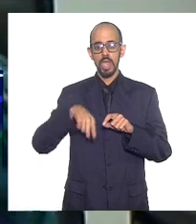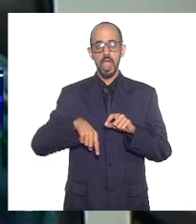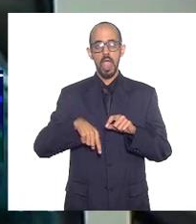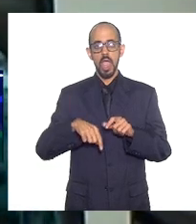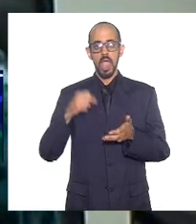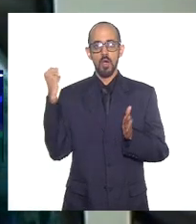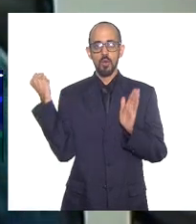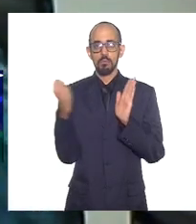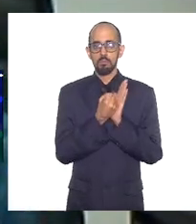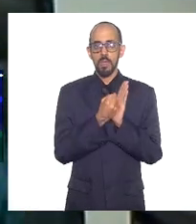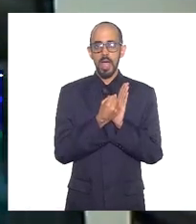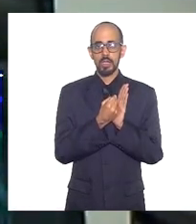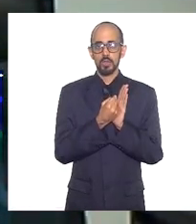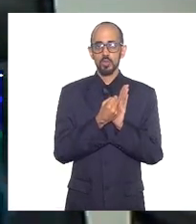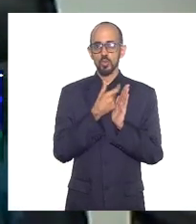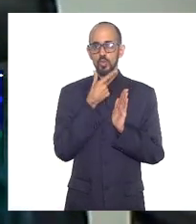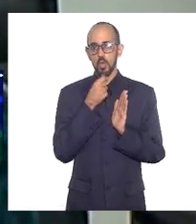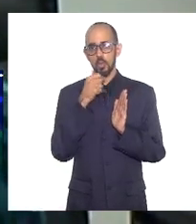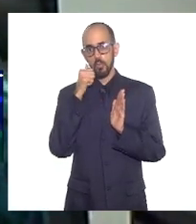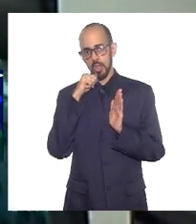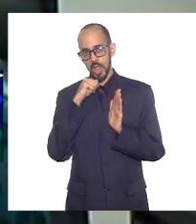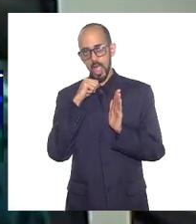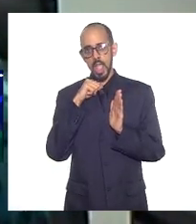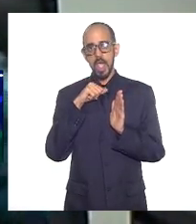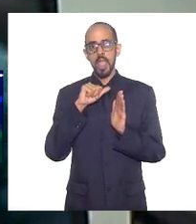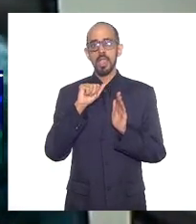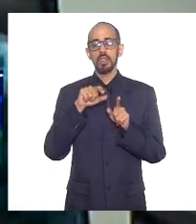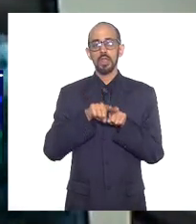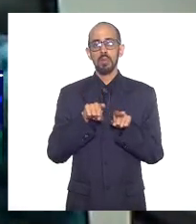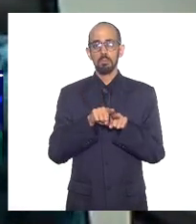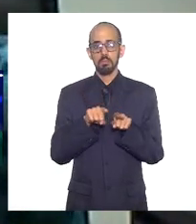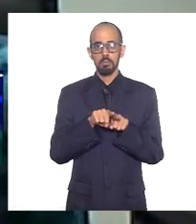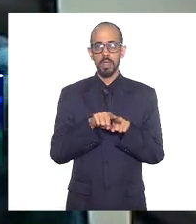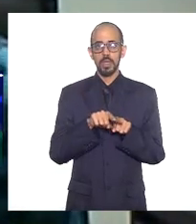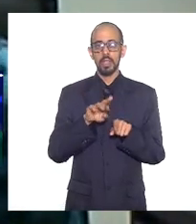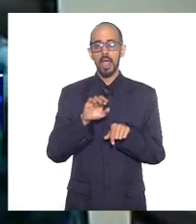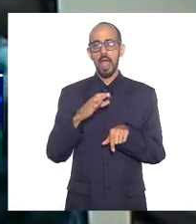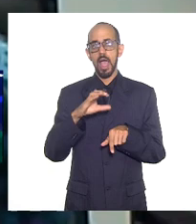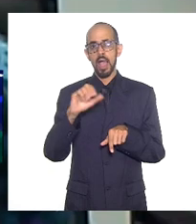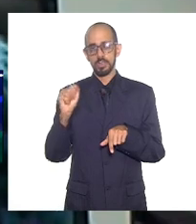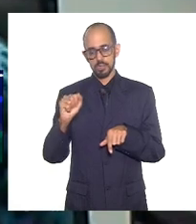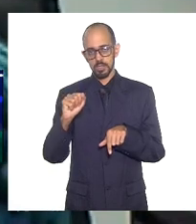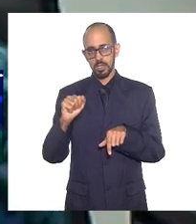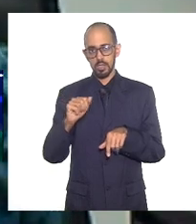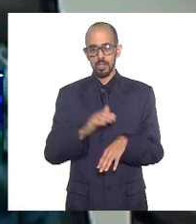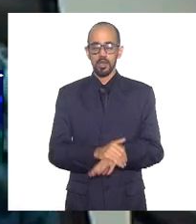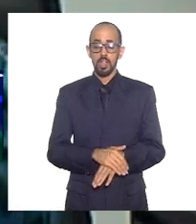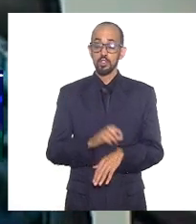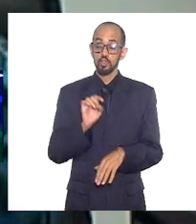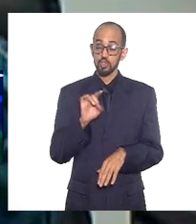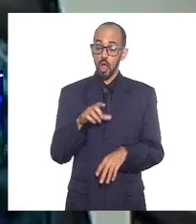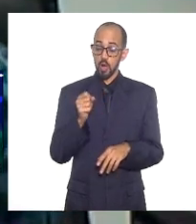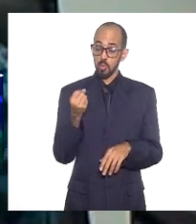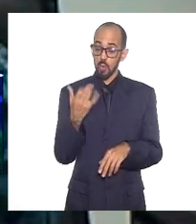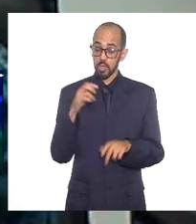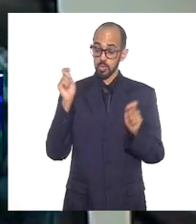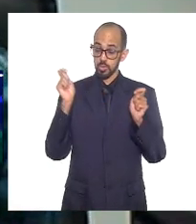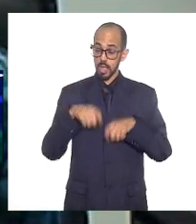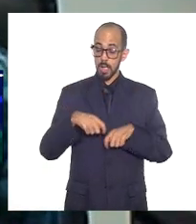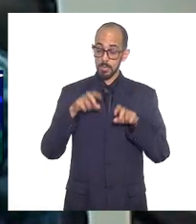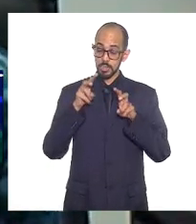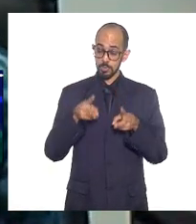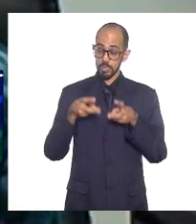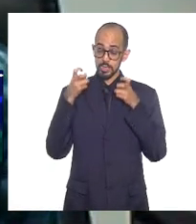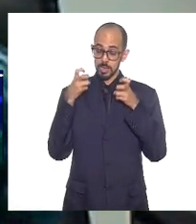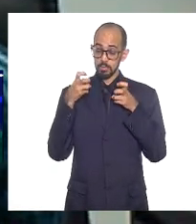impacto do gênero, o impacto da raça e da etnia. E somente quando nós formos capazes de olhar isso